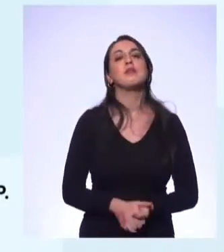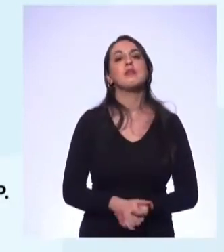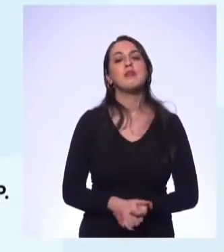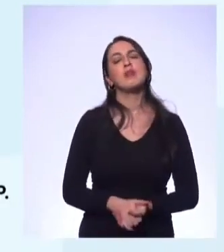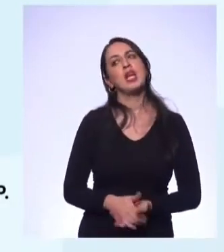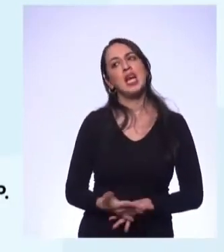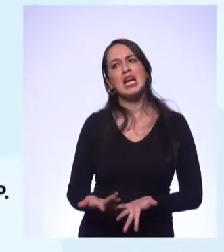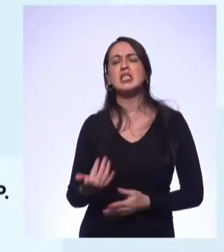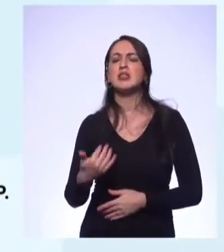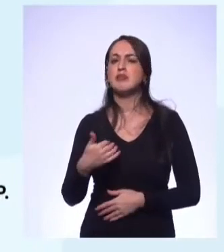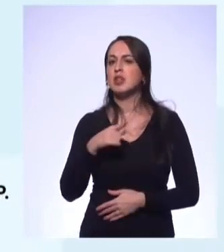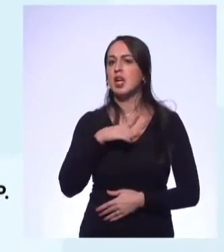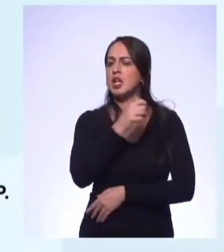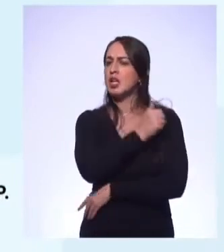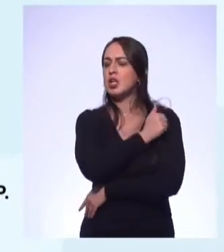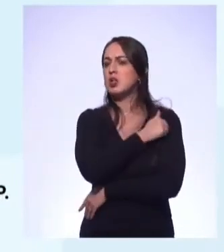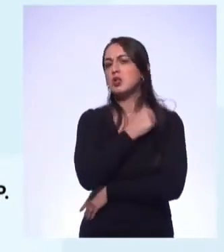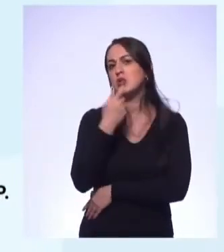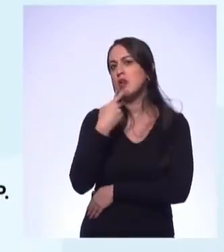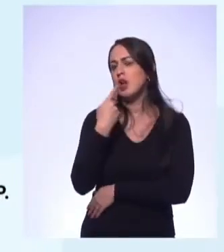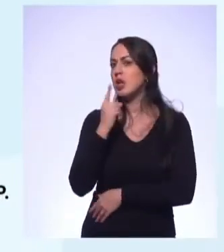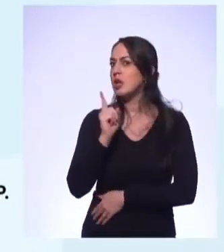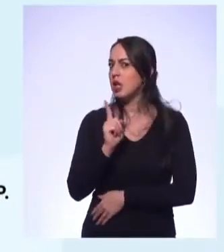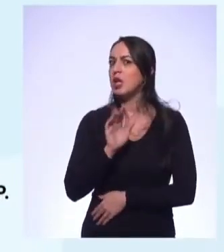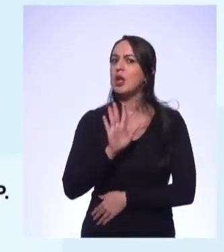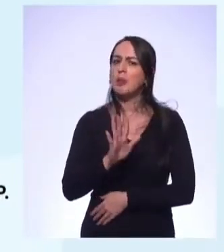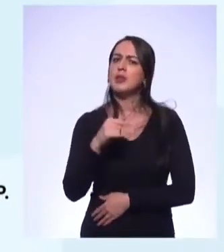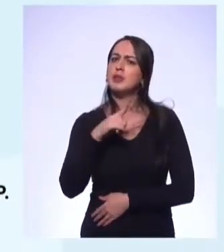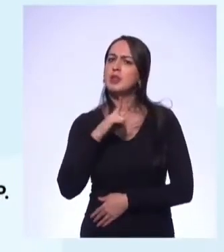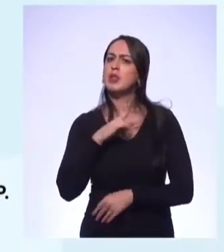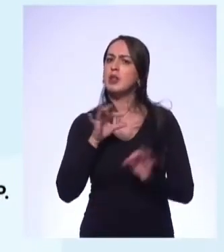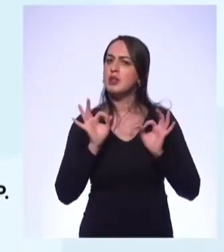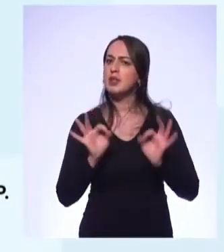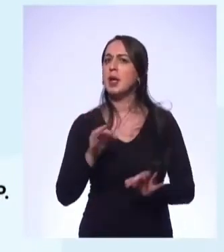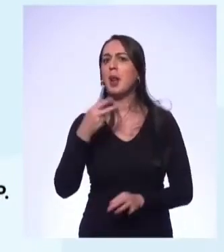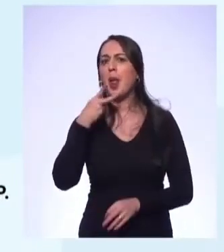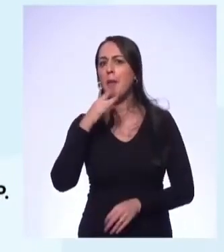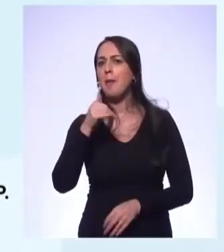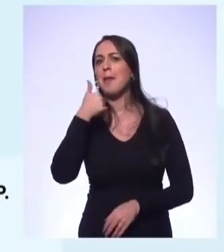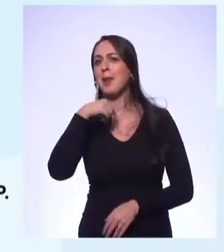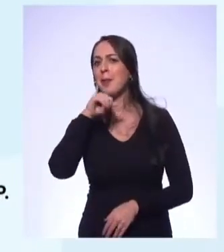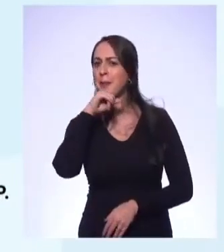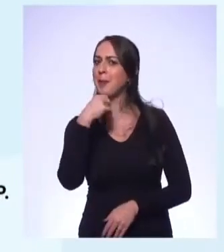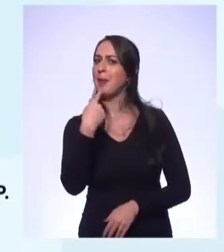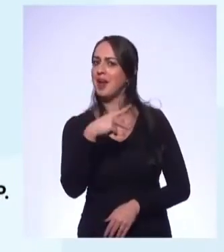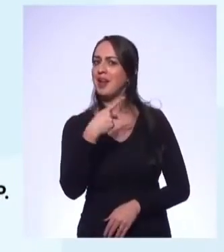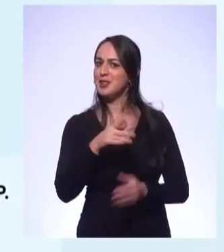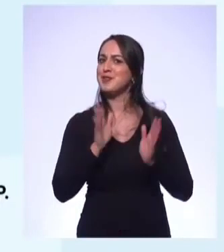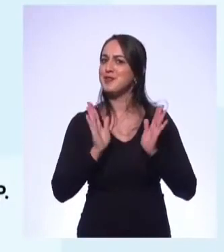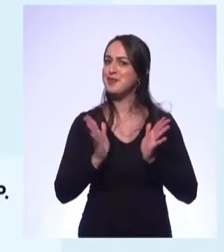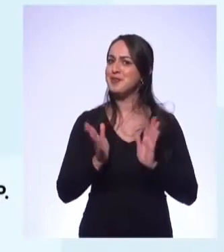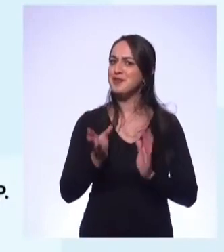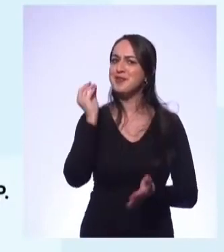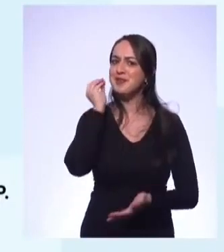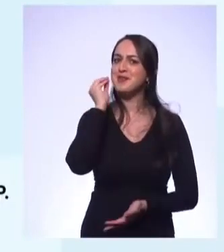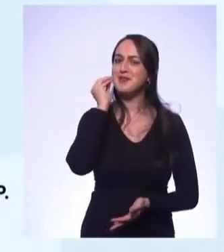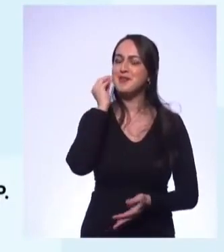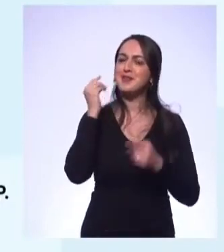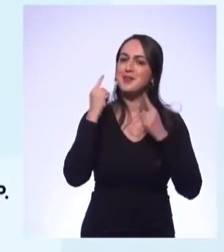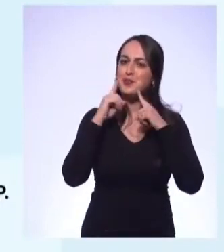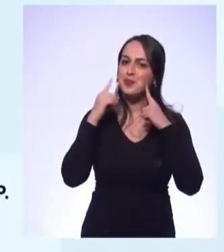devem ter reclamado, casa, hein, sim, gente? Né? Tentar, por exemplo, cancelar o pacote de dados. Isso.